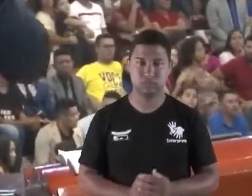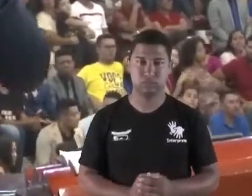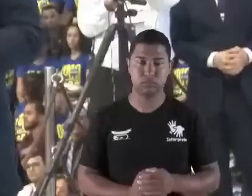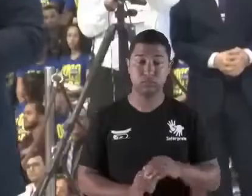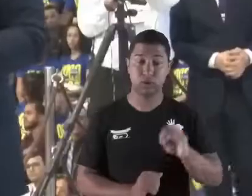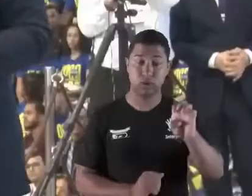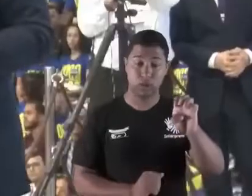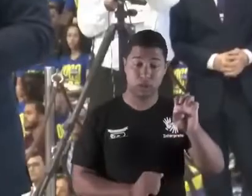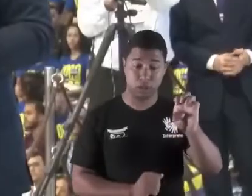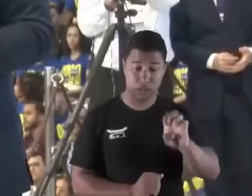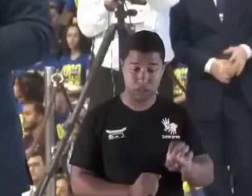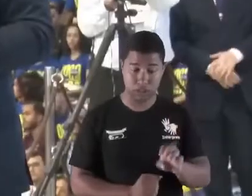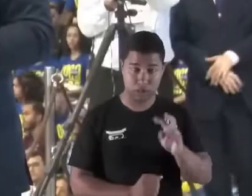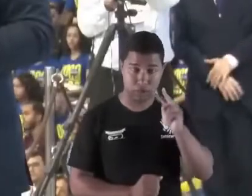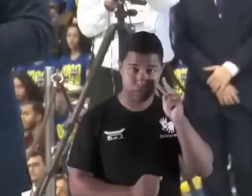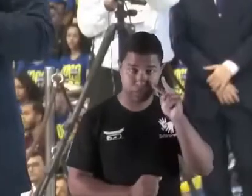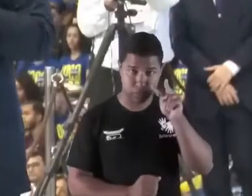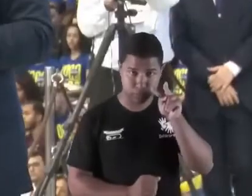Ezequiel viu